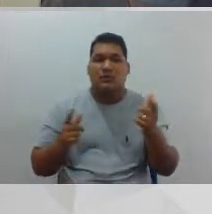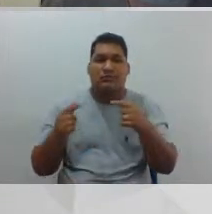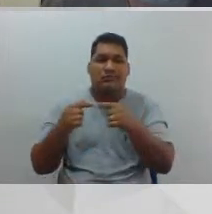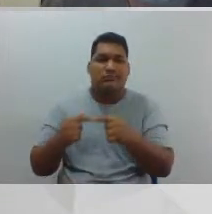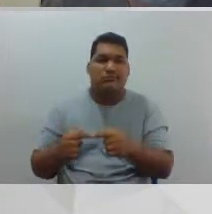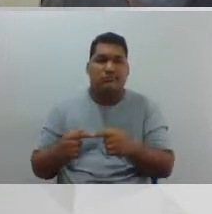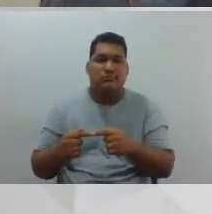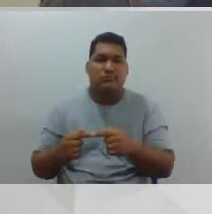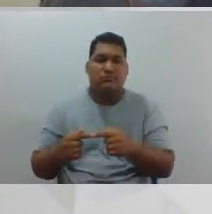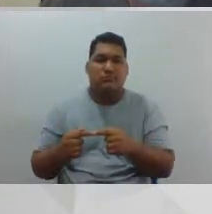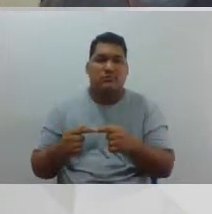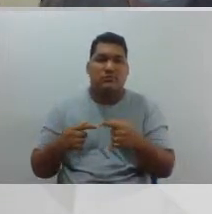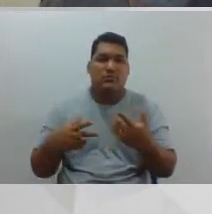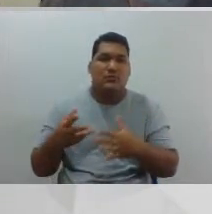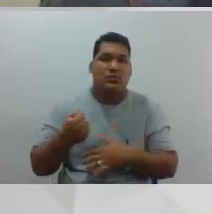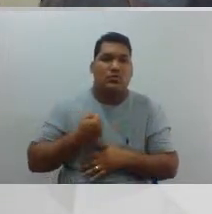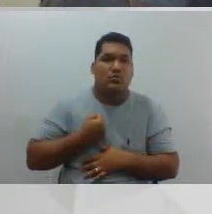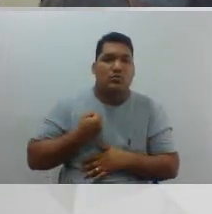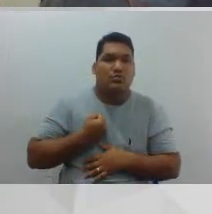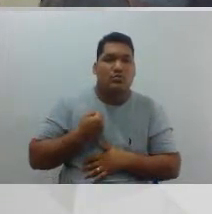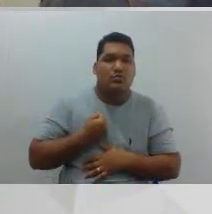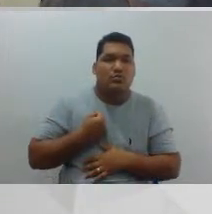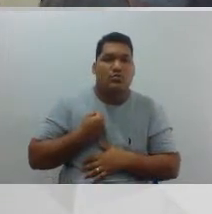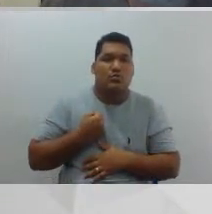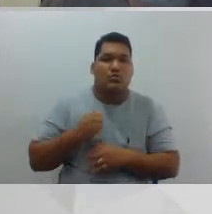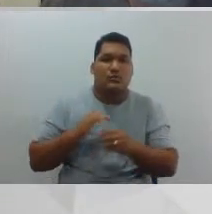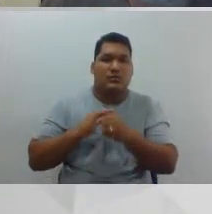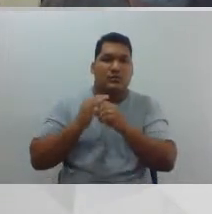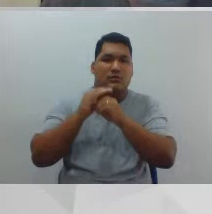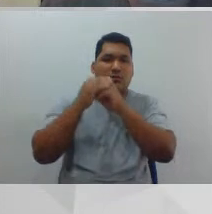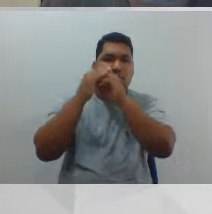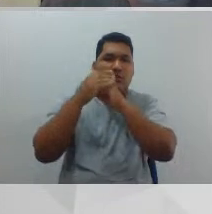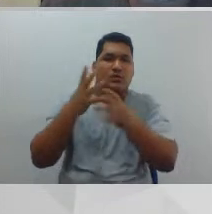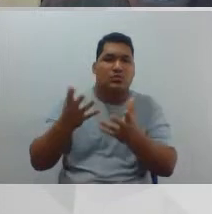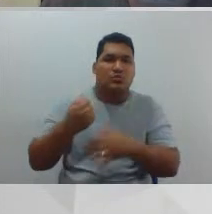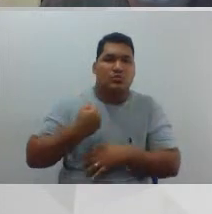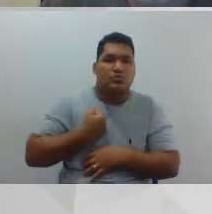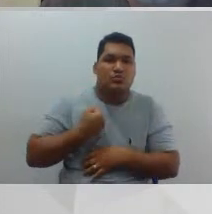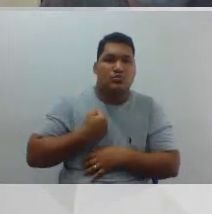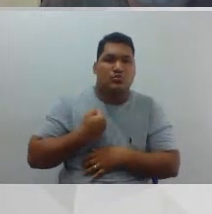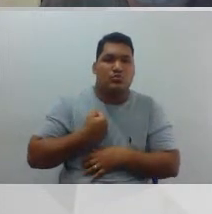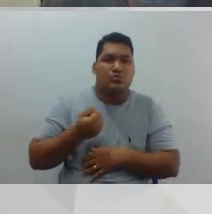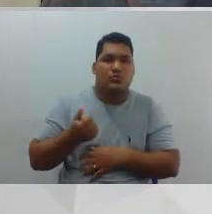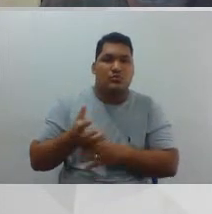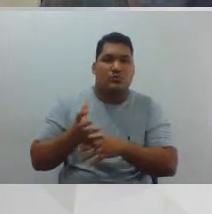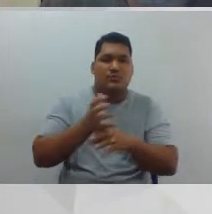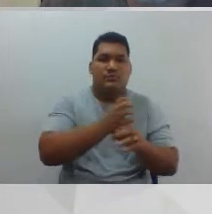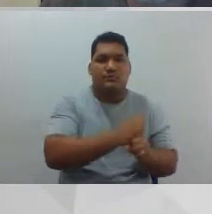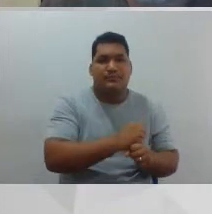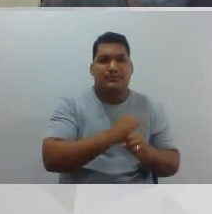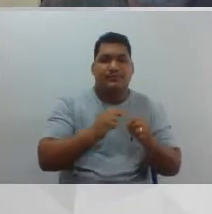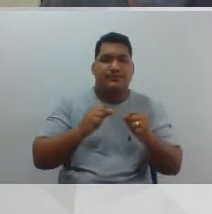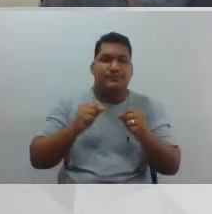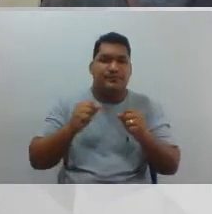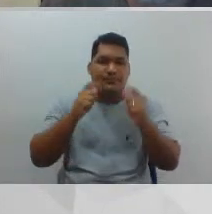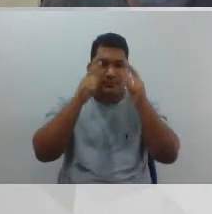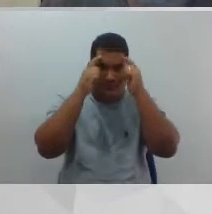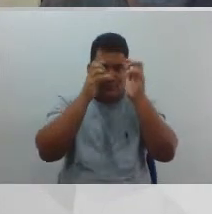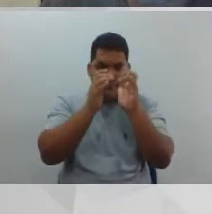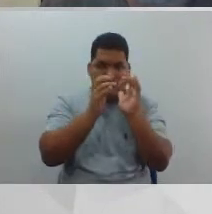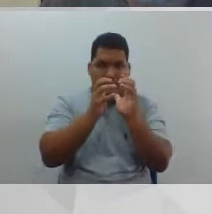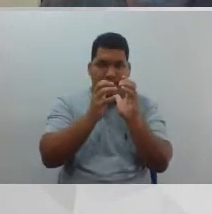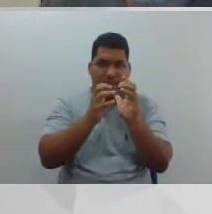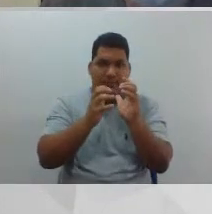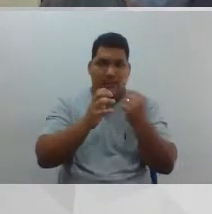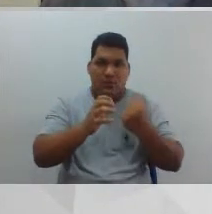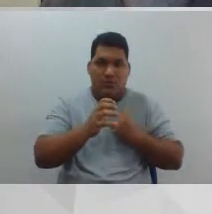o número de camadas e o número de neurônios que você trabalha. À medida que aumenta o número de camadas e aumenta o